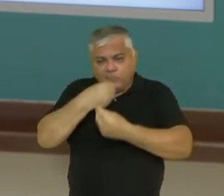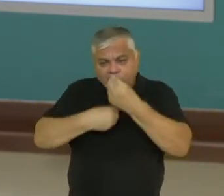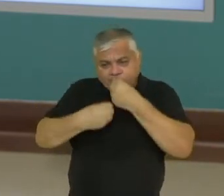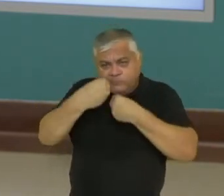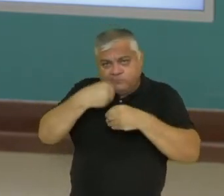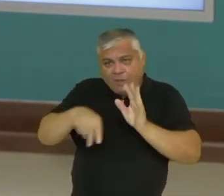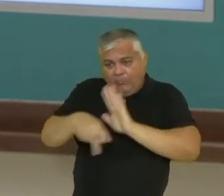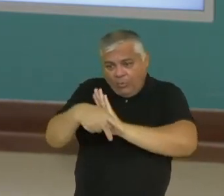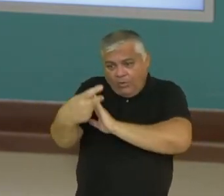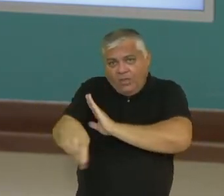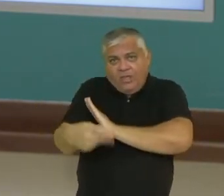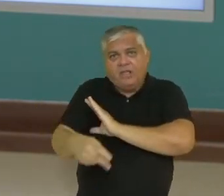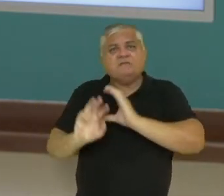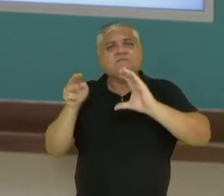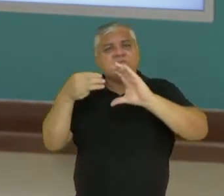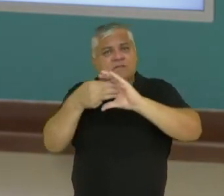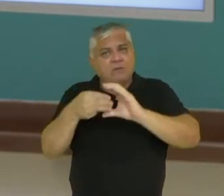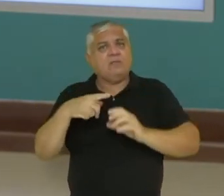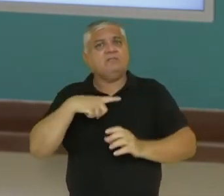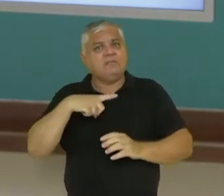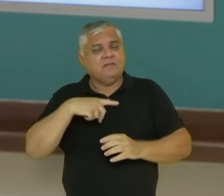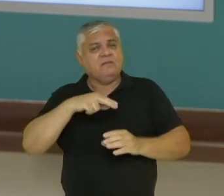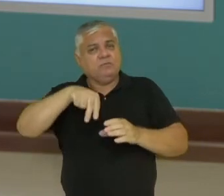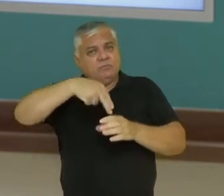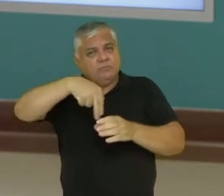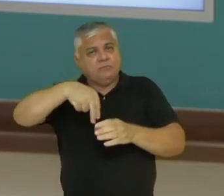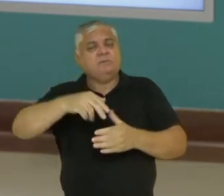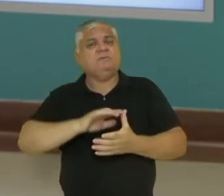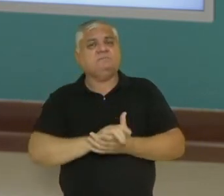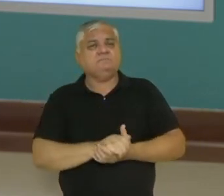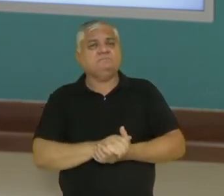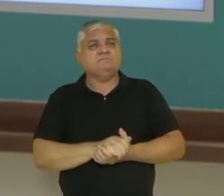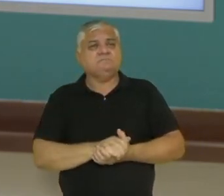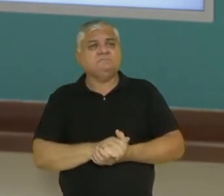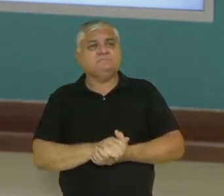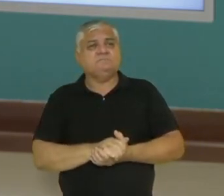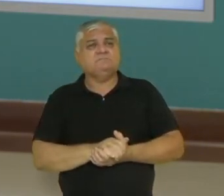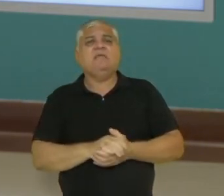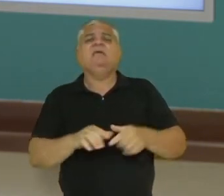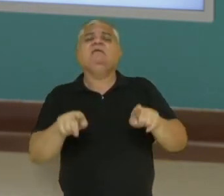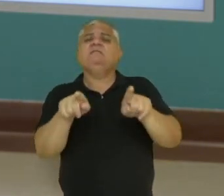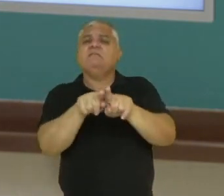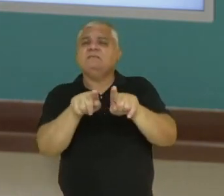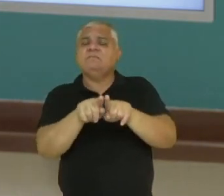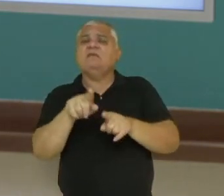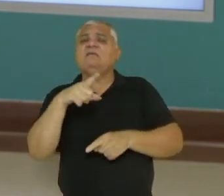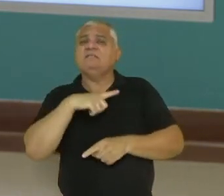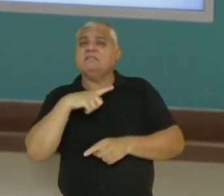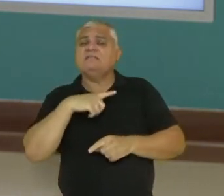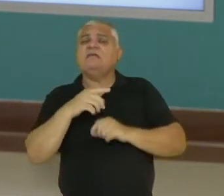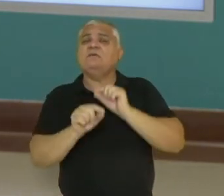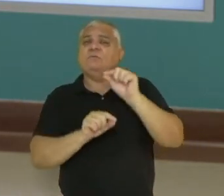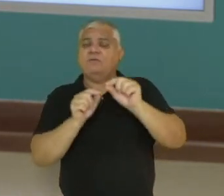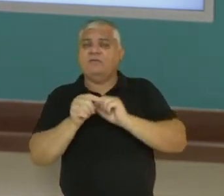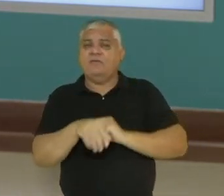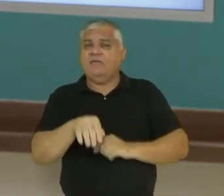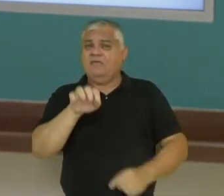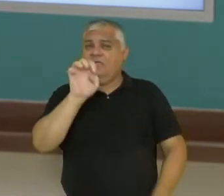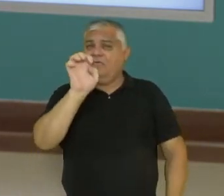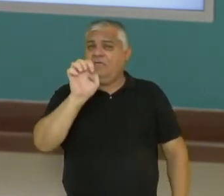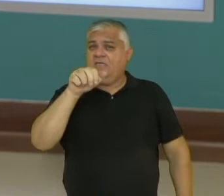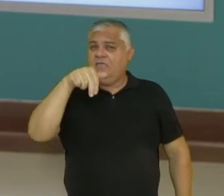Opa! Muitos nutrientes ali no interior delas. Também existem o retículo